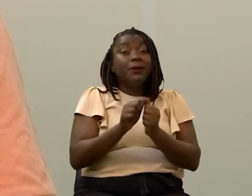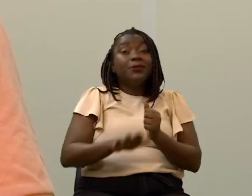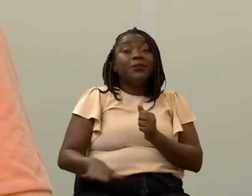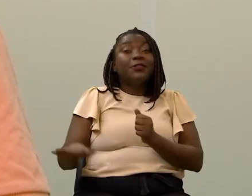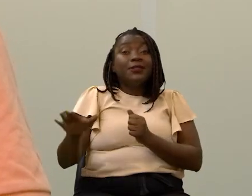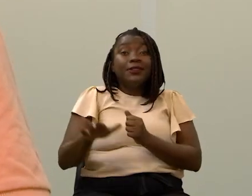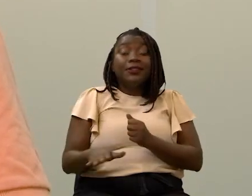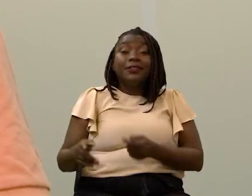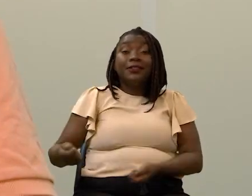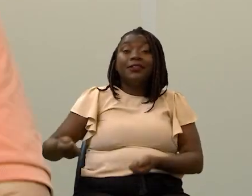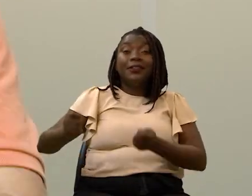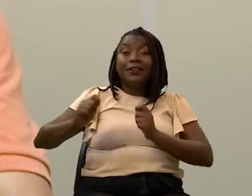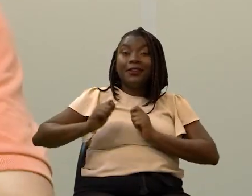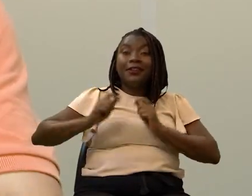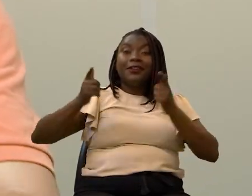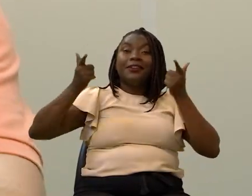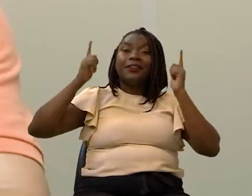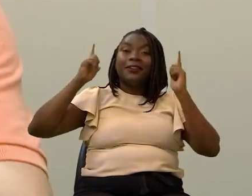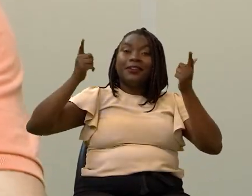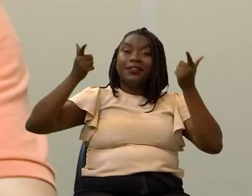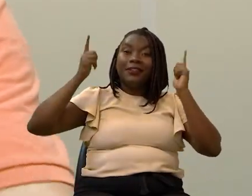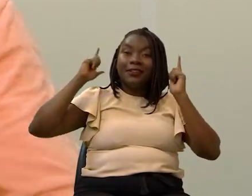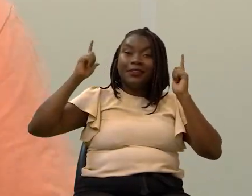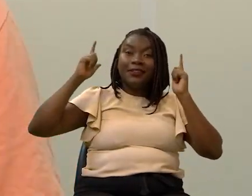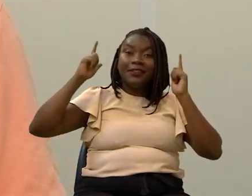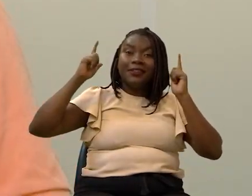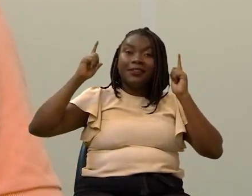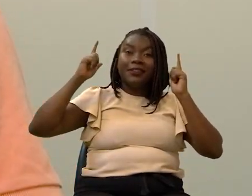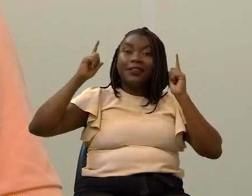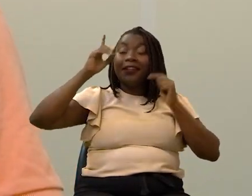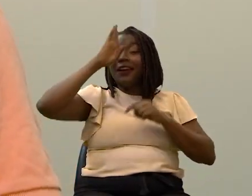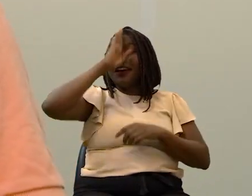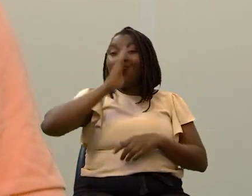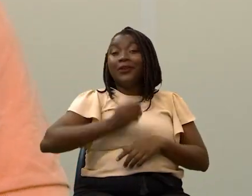espaço, especialmente com as crianças, que lhe propicie lazer